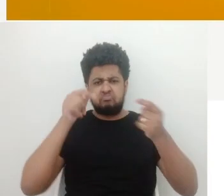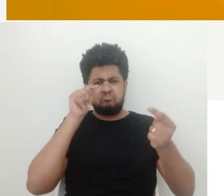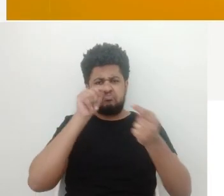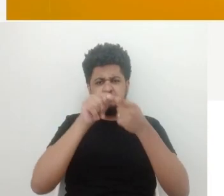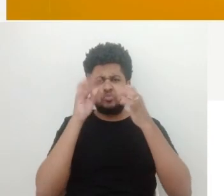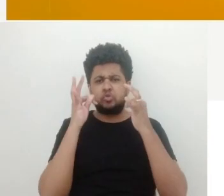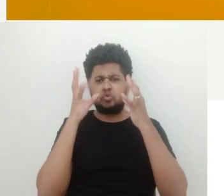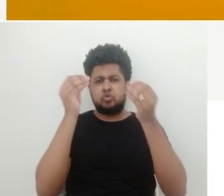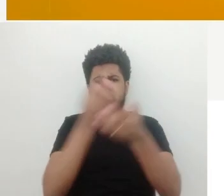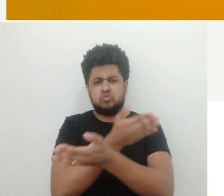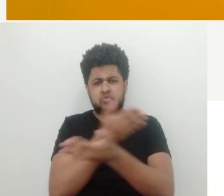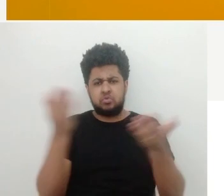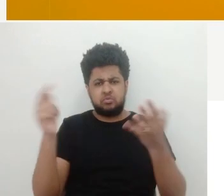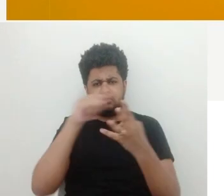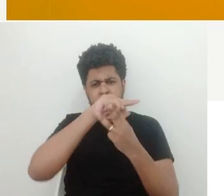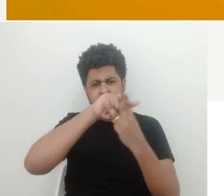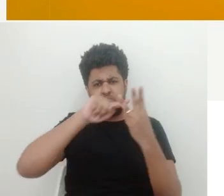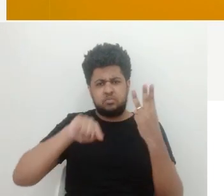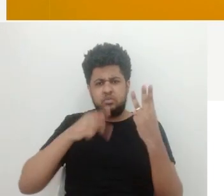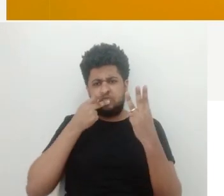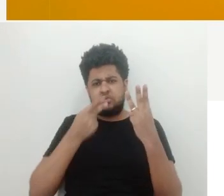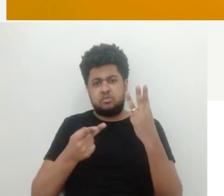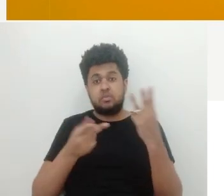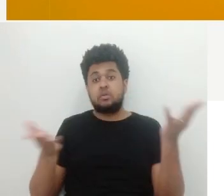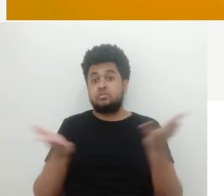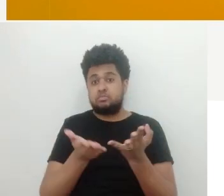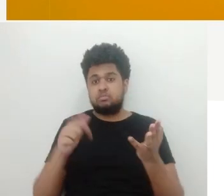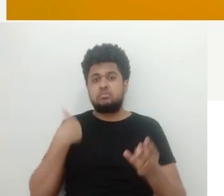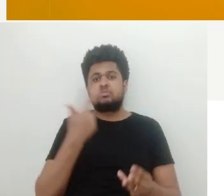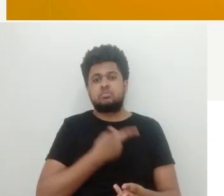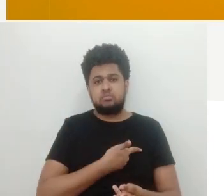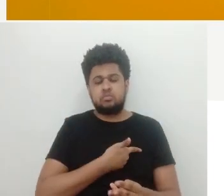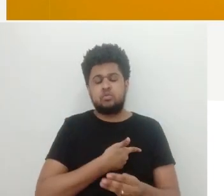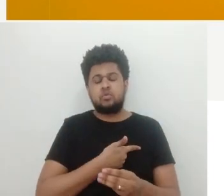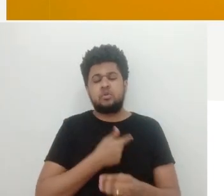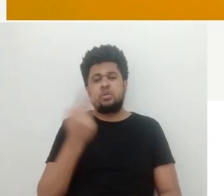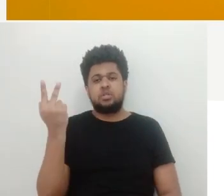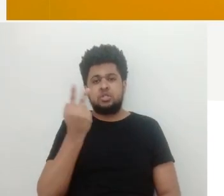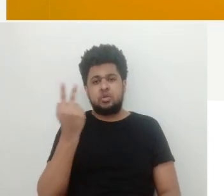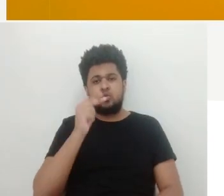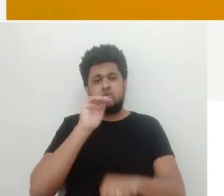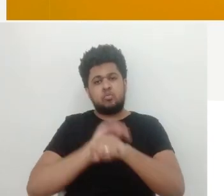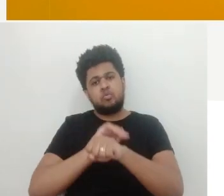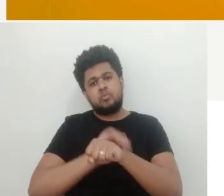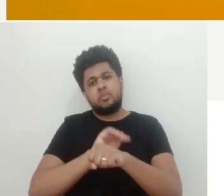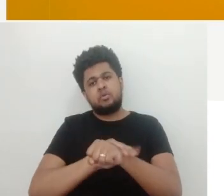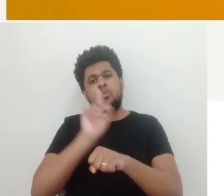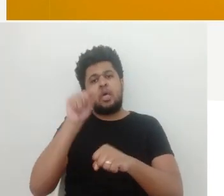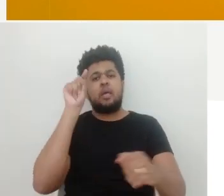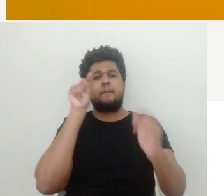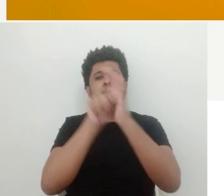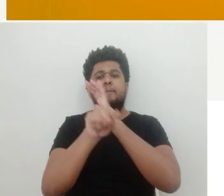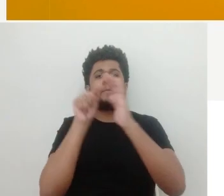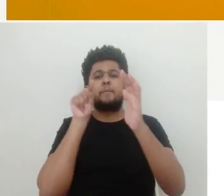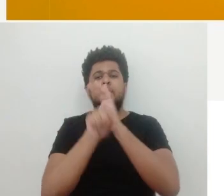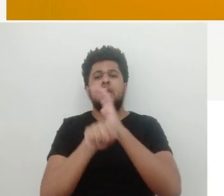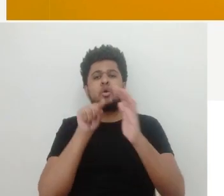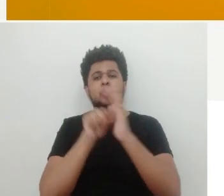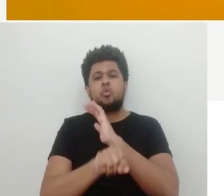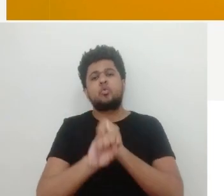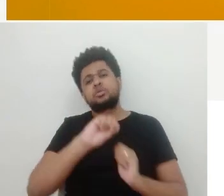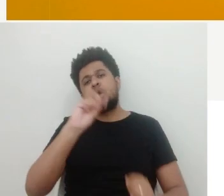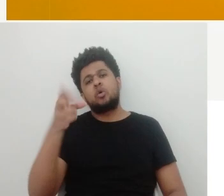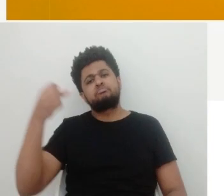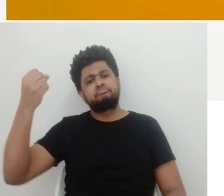assistindo. Então, quero registrar aqui a presença de alunos, estudantes nossos ativos no